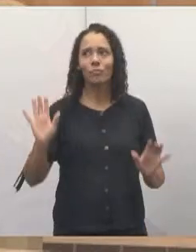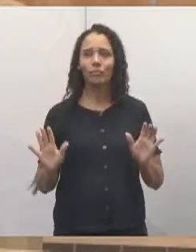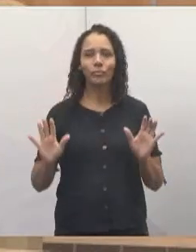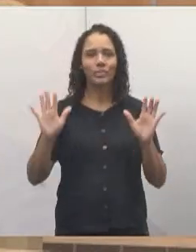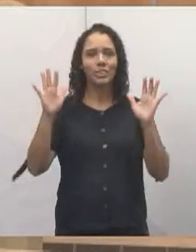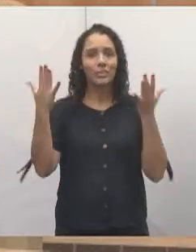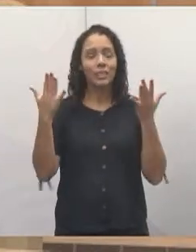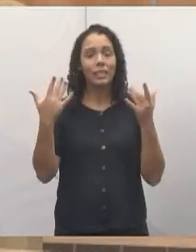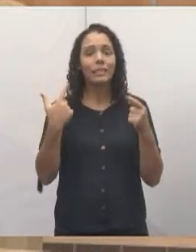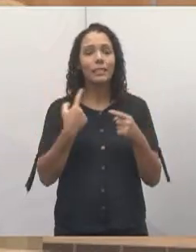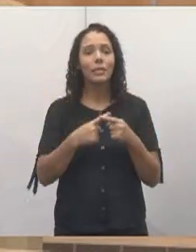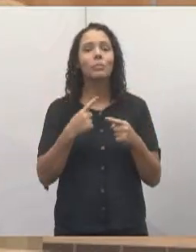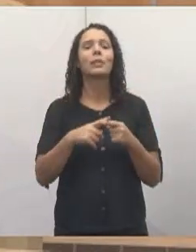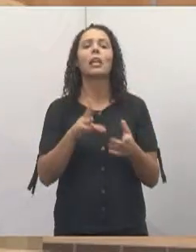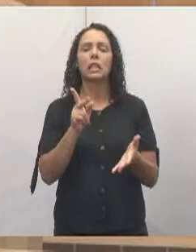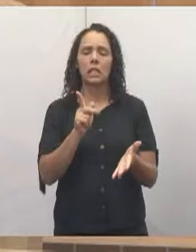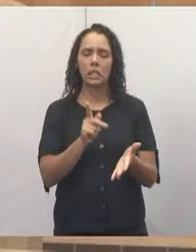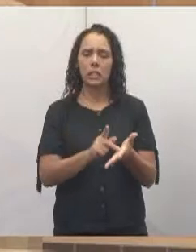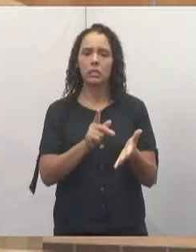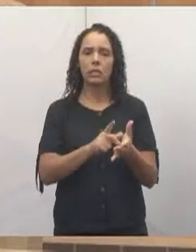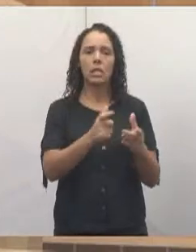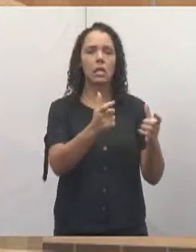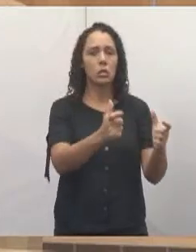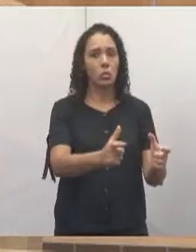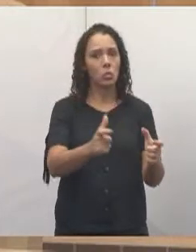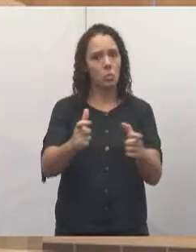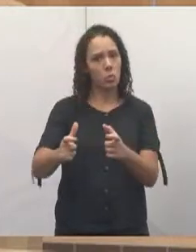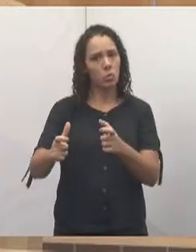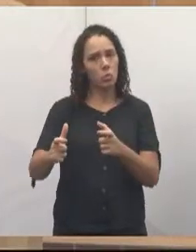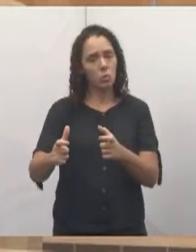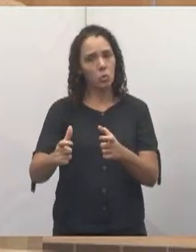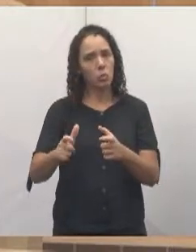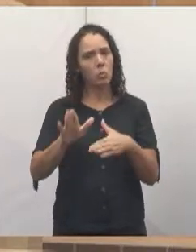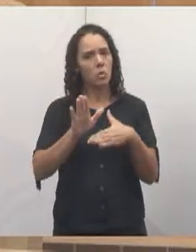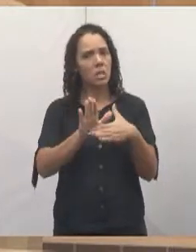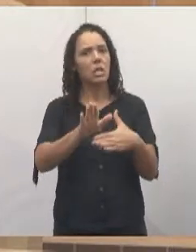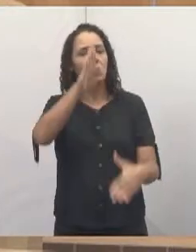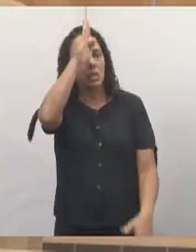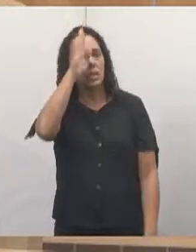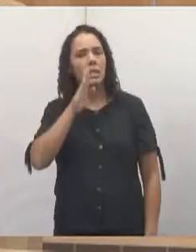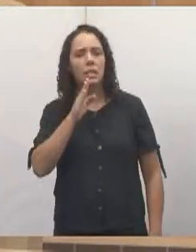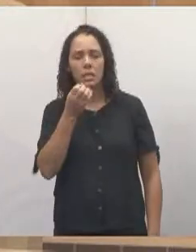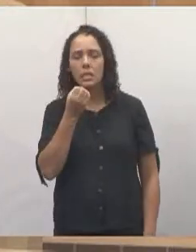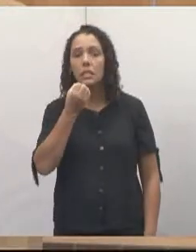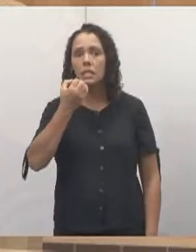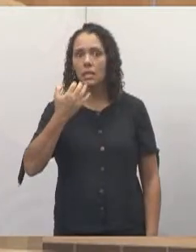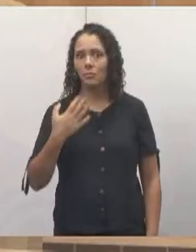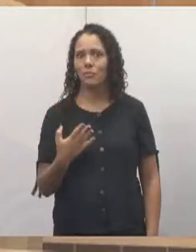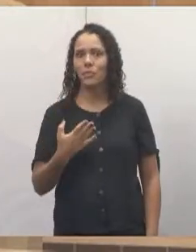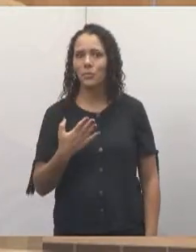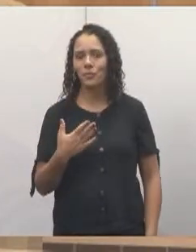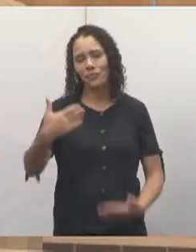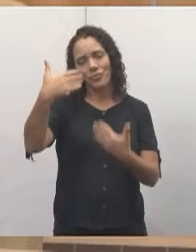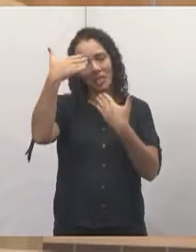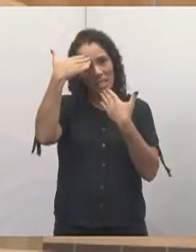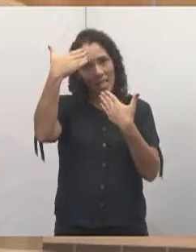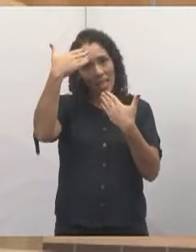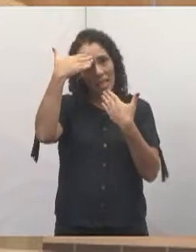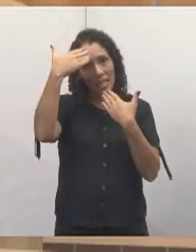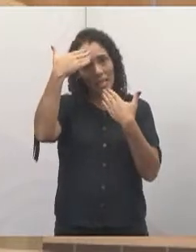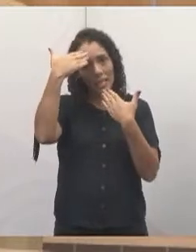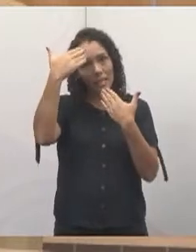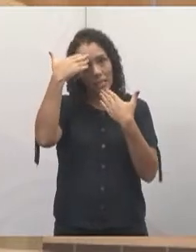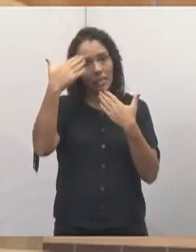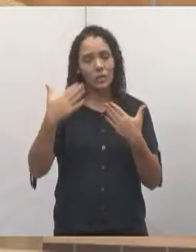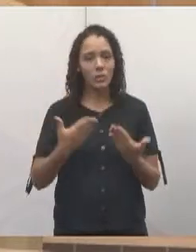fato, por meio das comissões, isso se deixa muito claro. E eu quero só meu agradecimento aqui pela homenagem do Dr. Rodrigo,